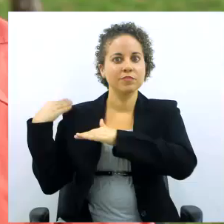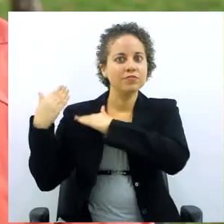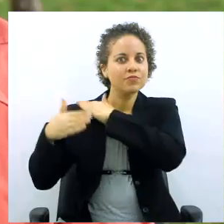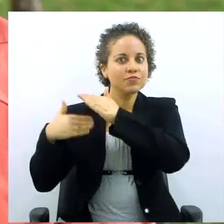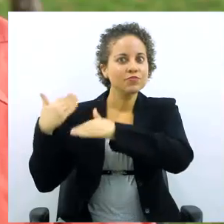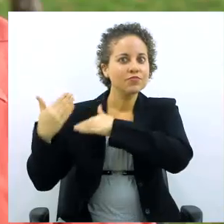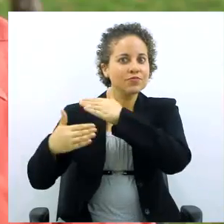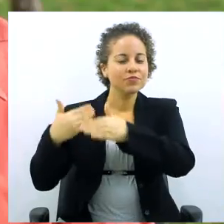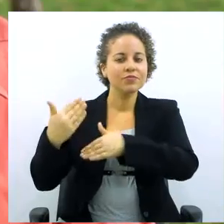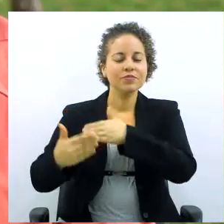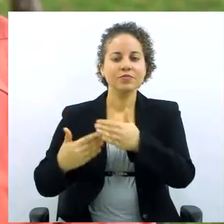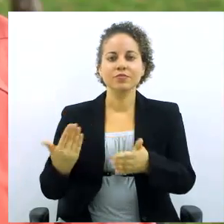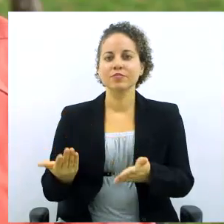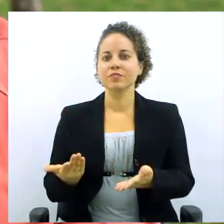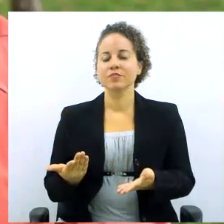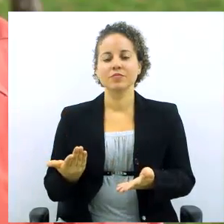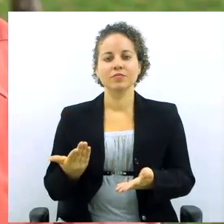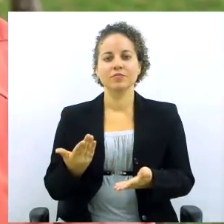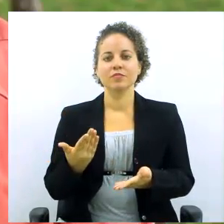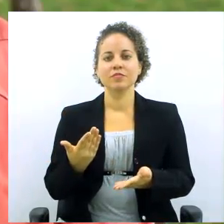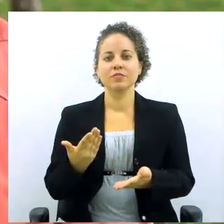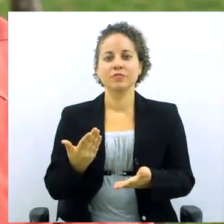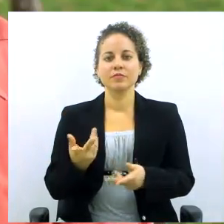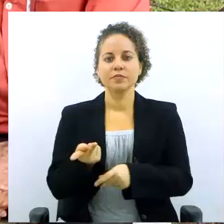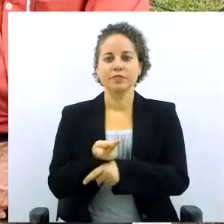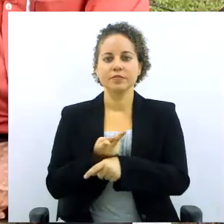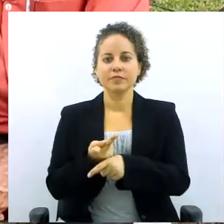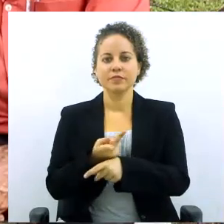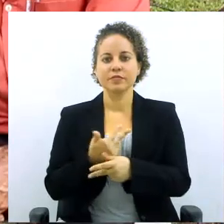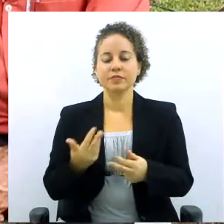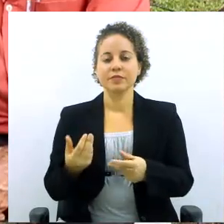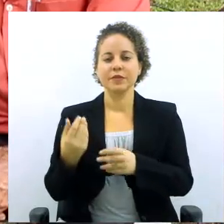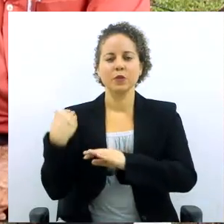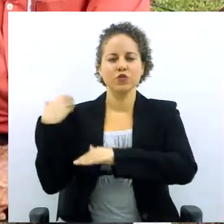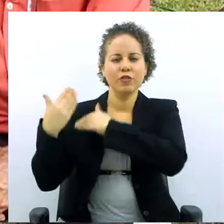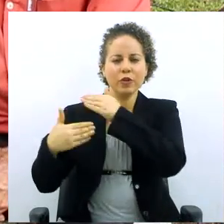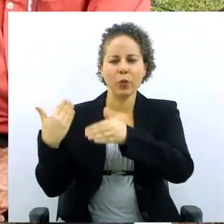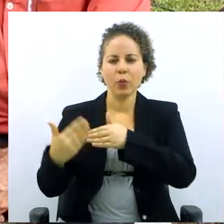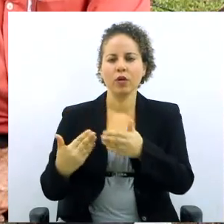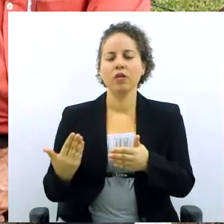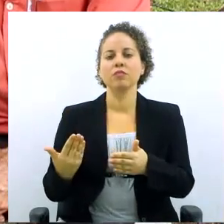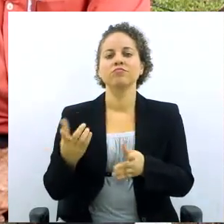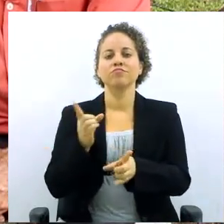né? Se a gente for procurar mais suas origens, ela